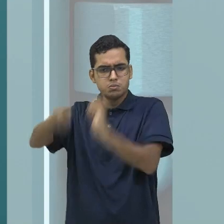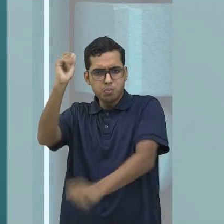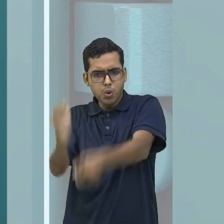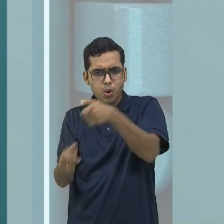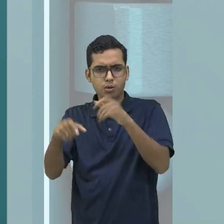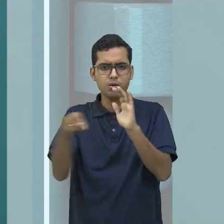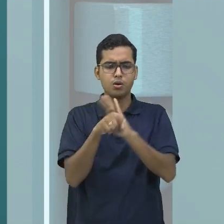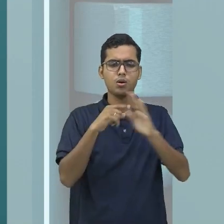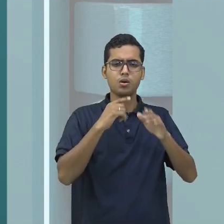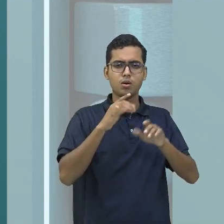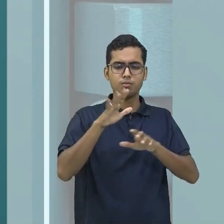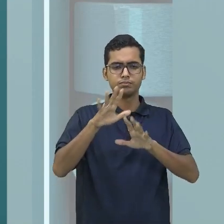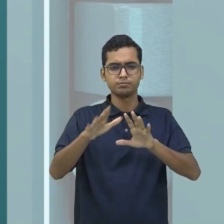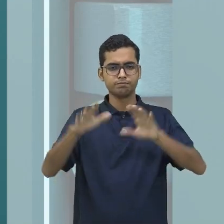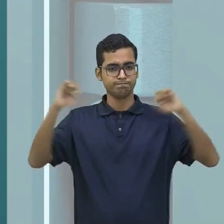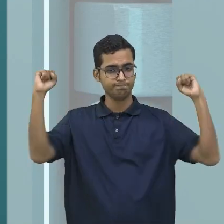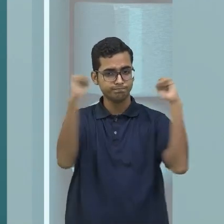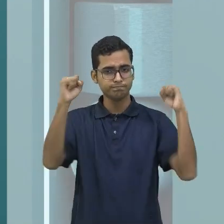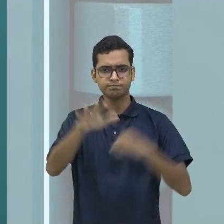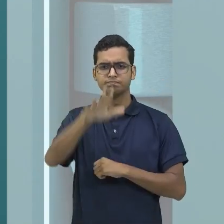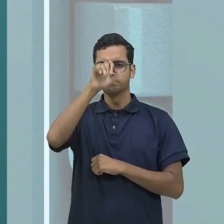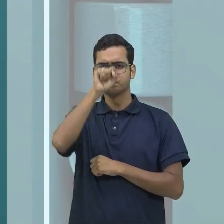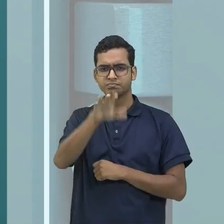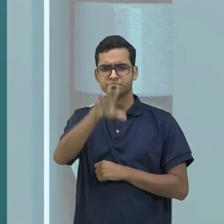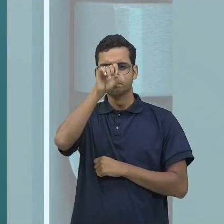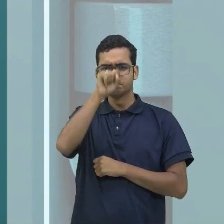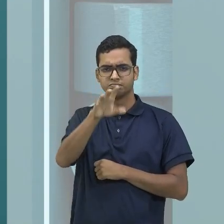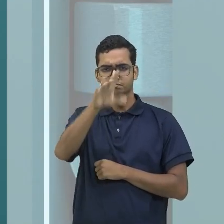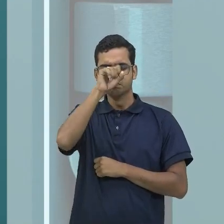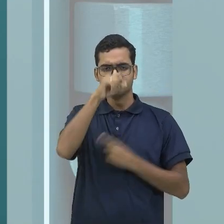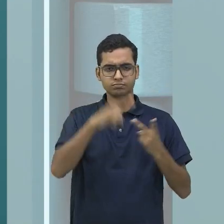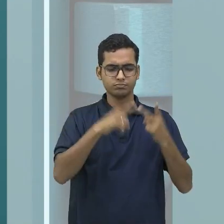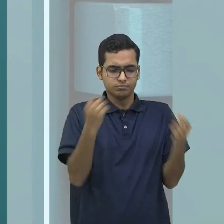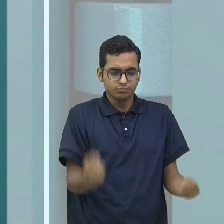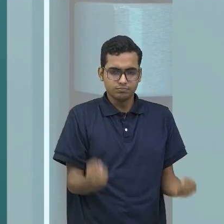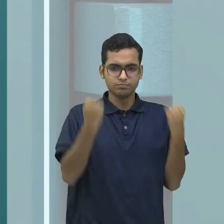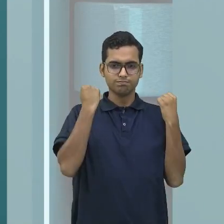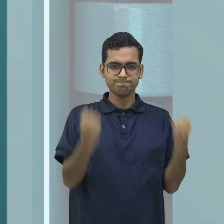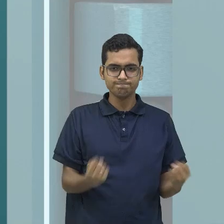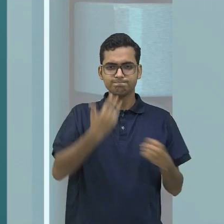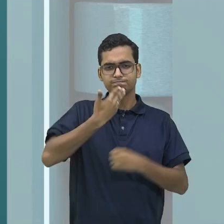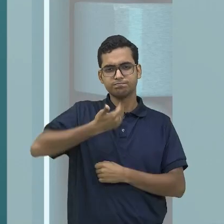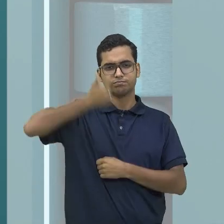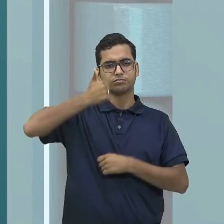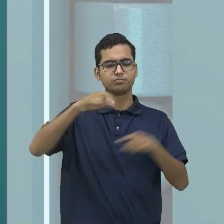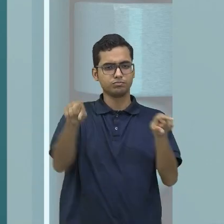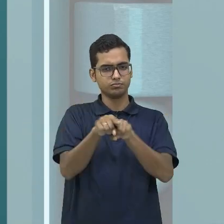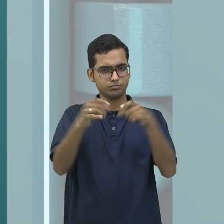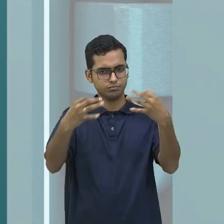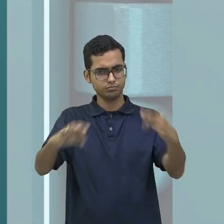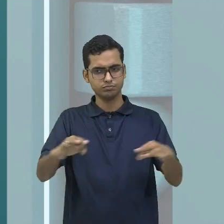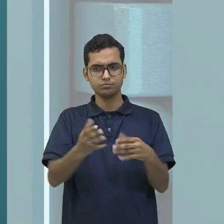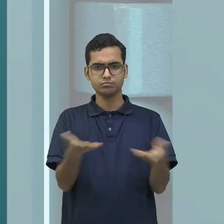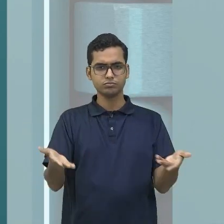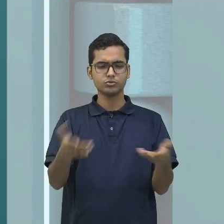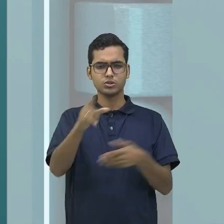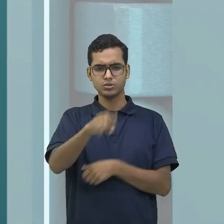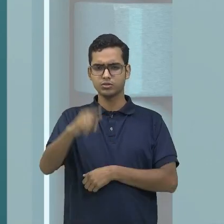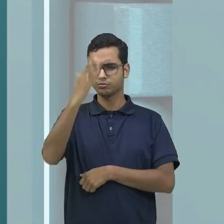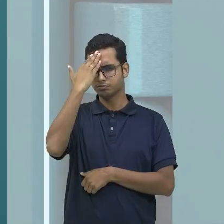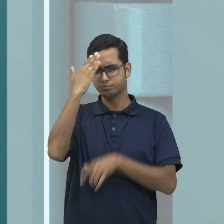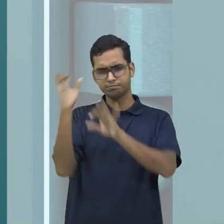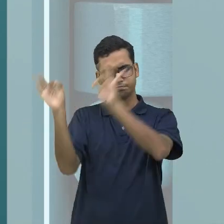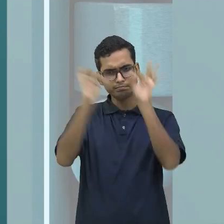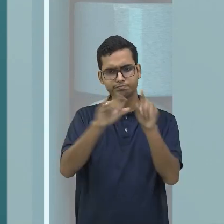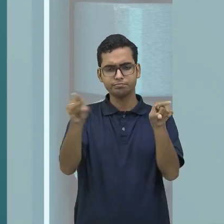estão unidos, né? E juntos eles melhoram ainda mais a nossa condição física. Certo? Agora que vocês já viram